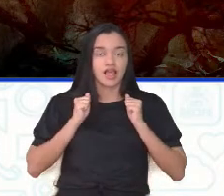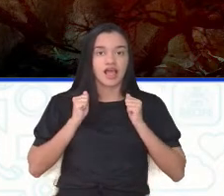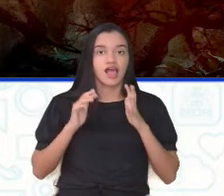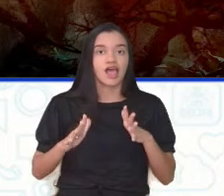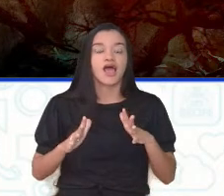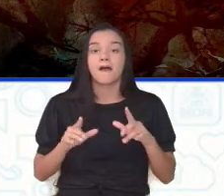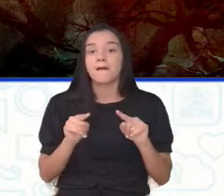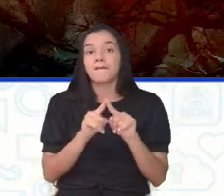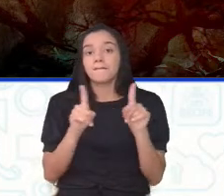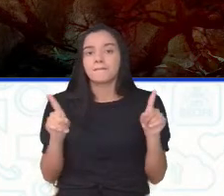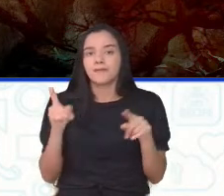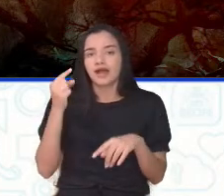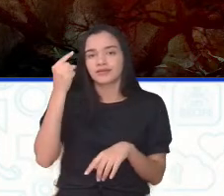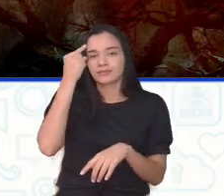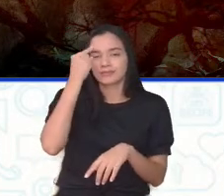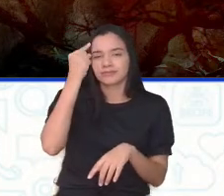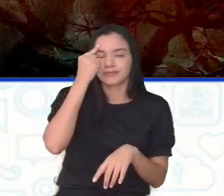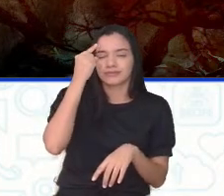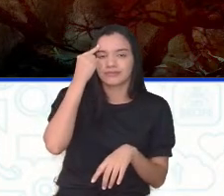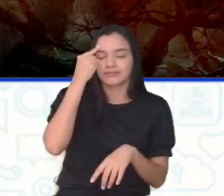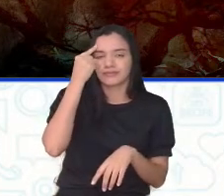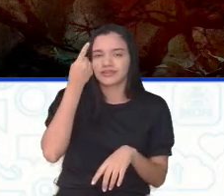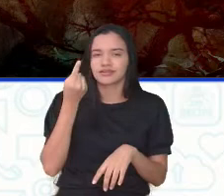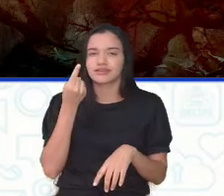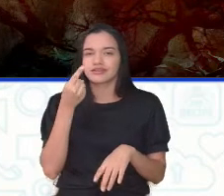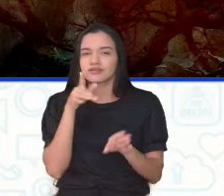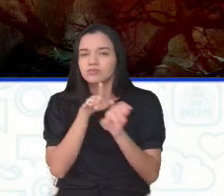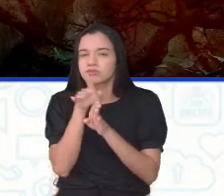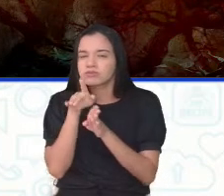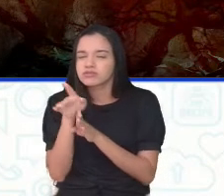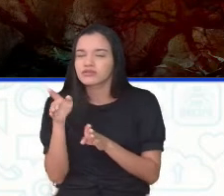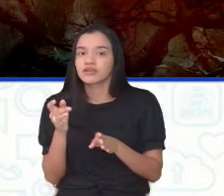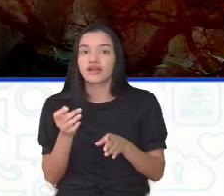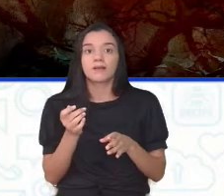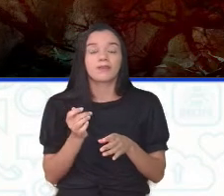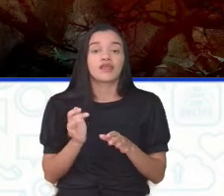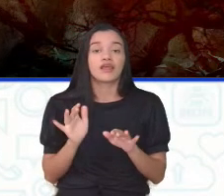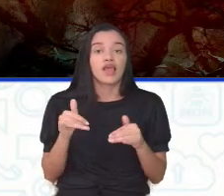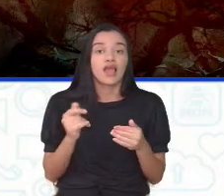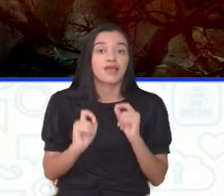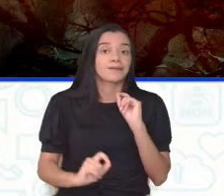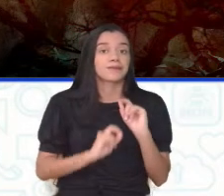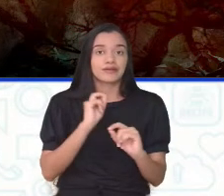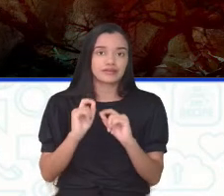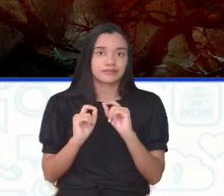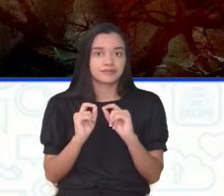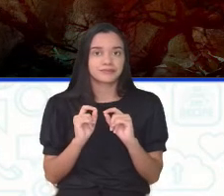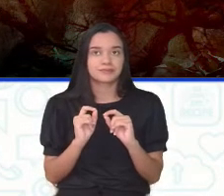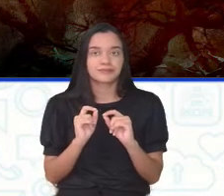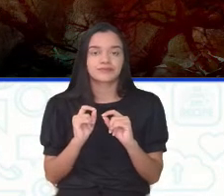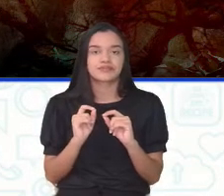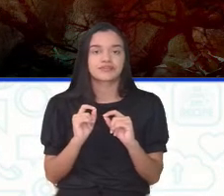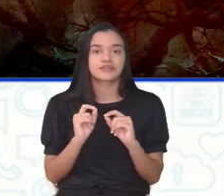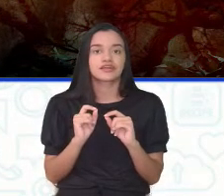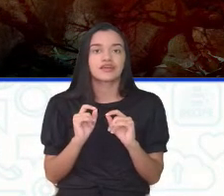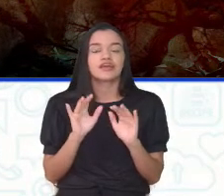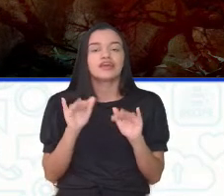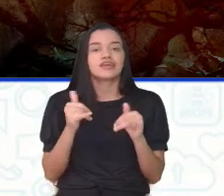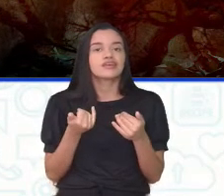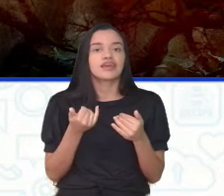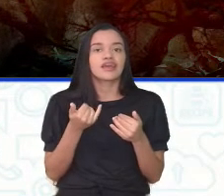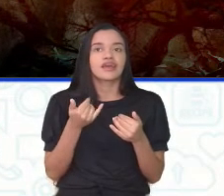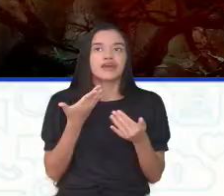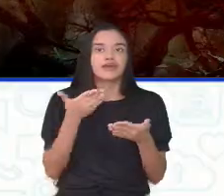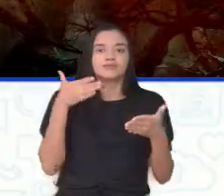não conhece suas mentes e as suas intenções. O narrador observador acaba sendo aquele que infere,